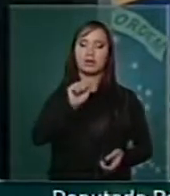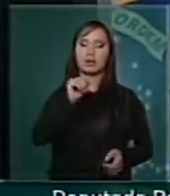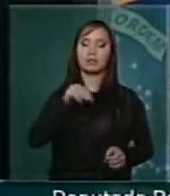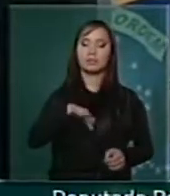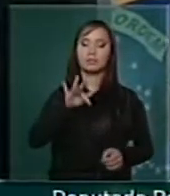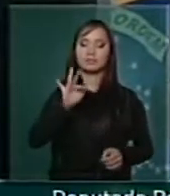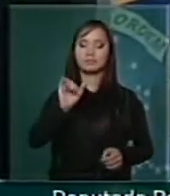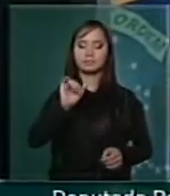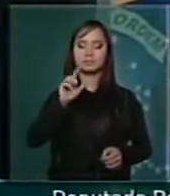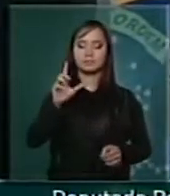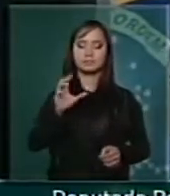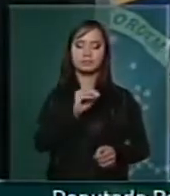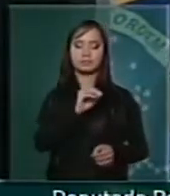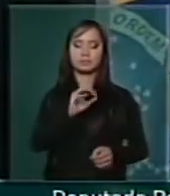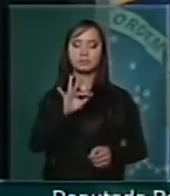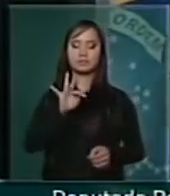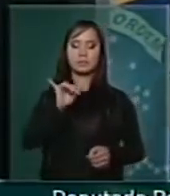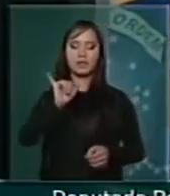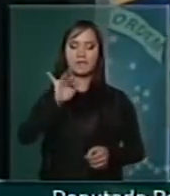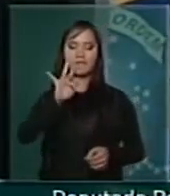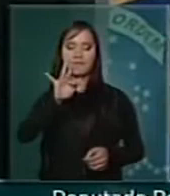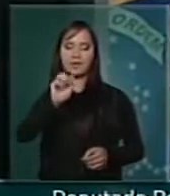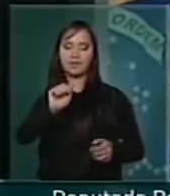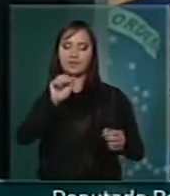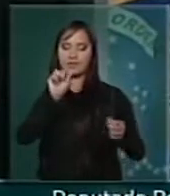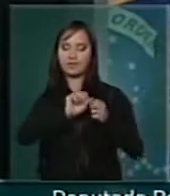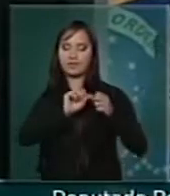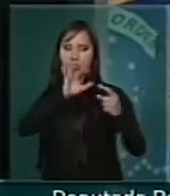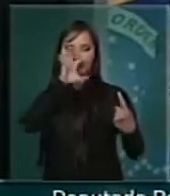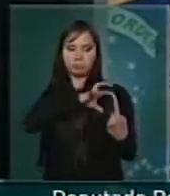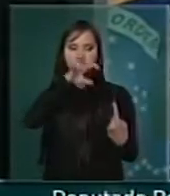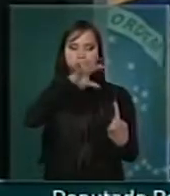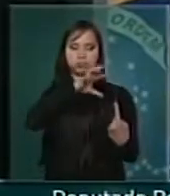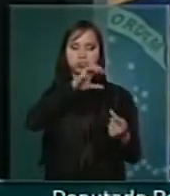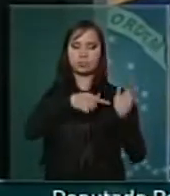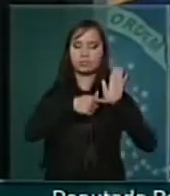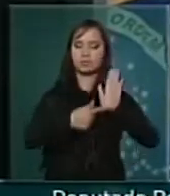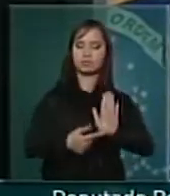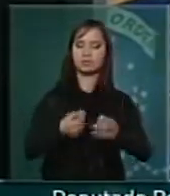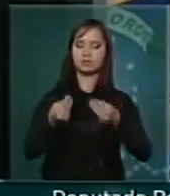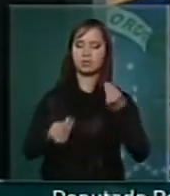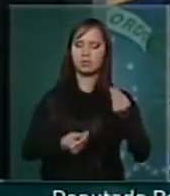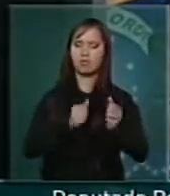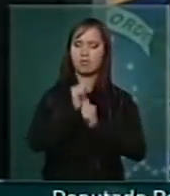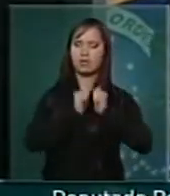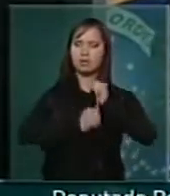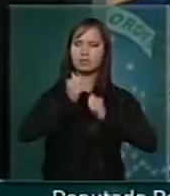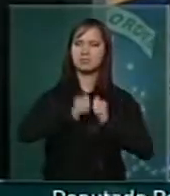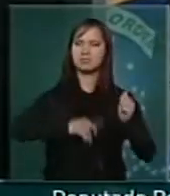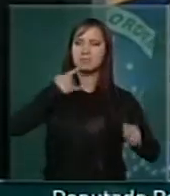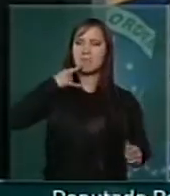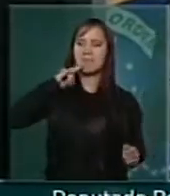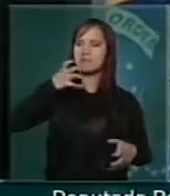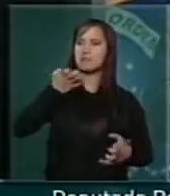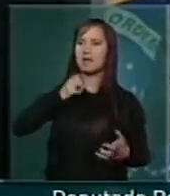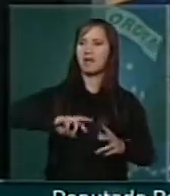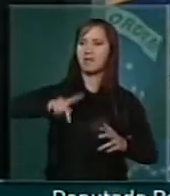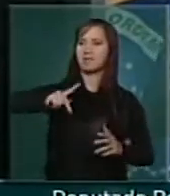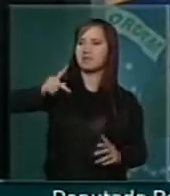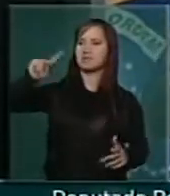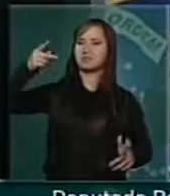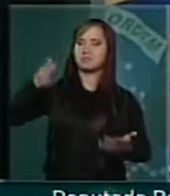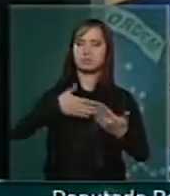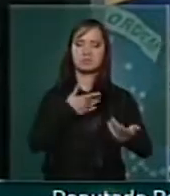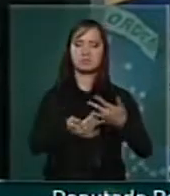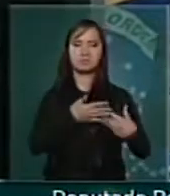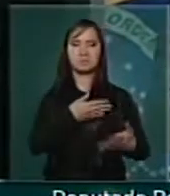A pressão da FIFA reflete a imposição da indústria de bebidas, ávida por aumentos nos lucros, sem observar